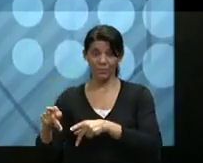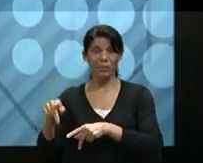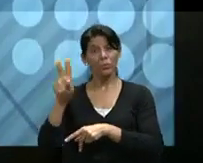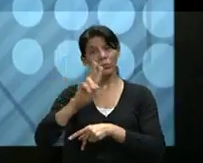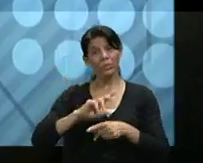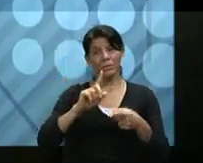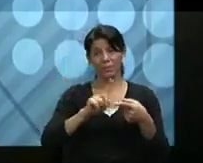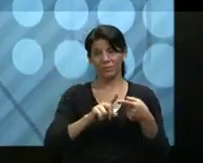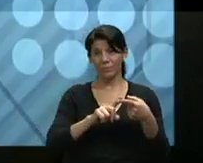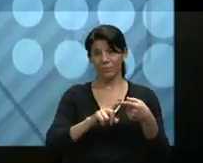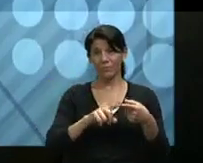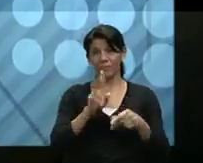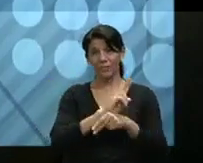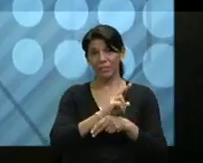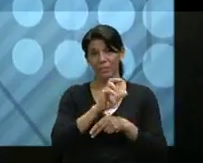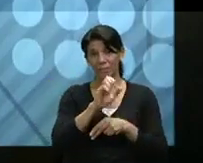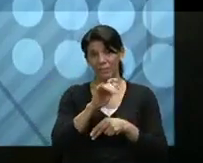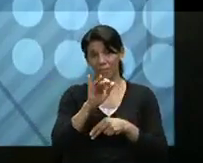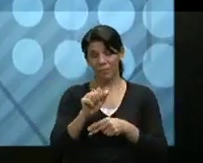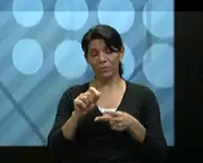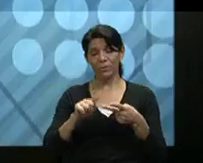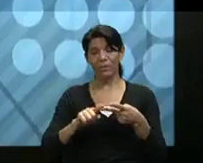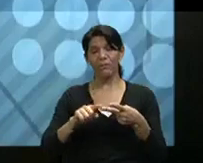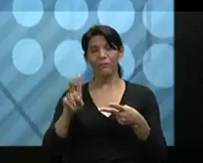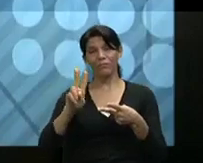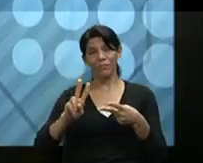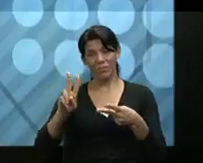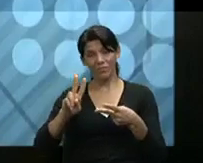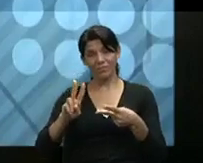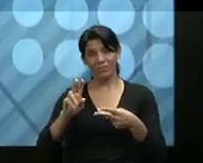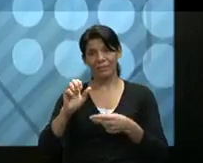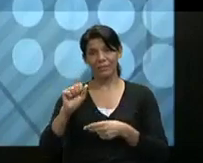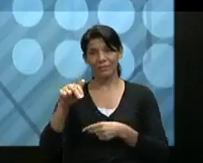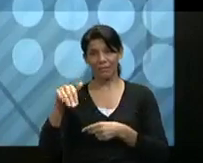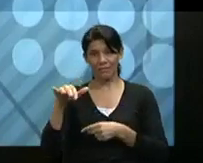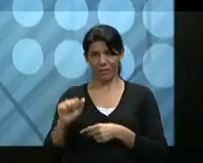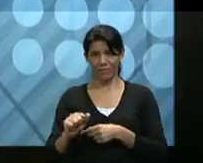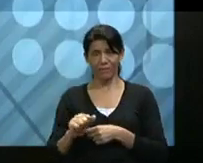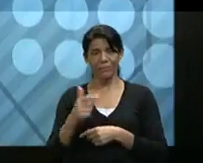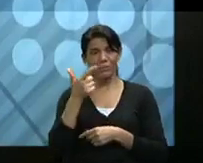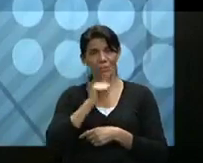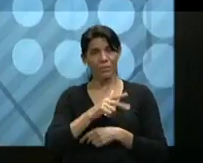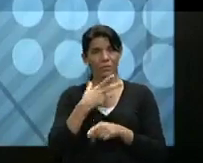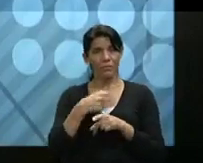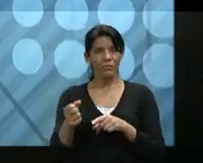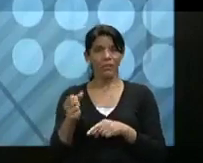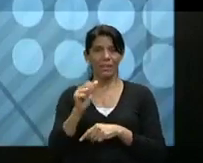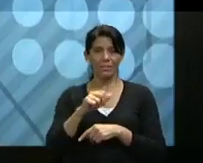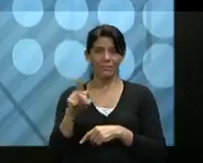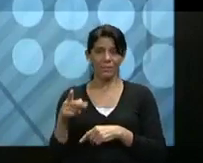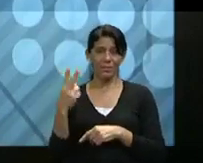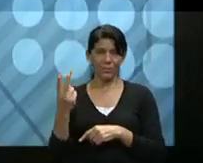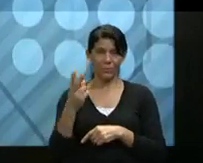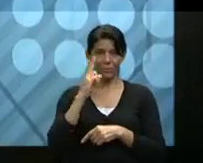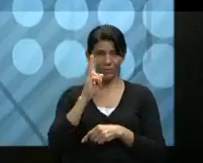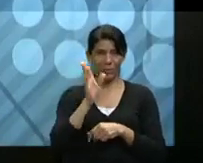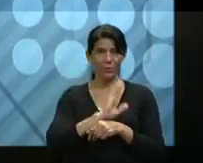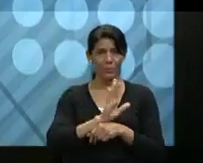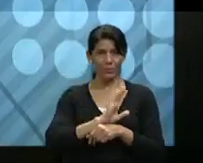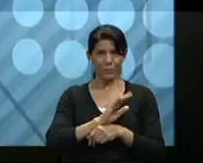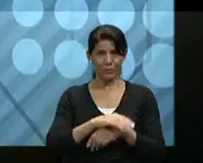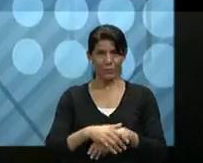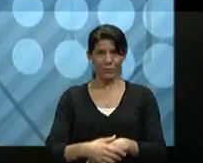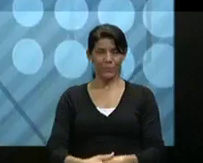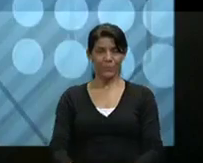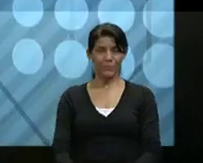vigilância sanitária. Tá certo? É assim a gente resolve essa nossa situação problema 2. Vamos para o vídeo para a gente